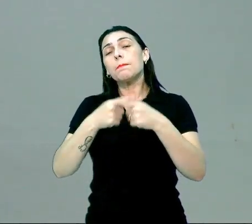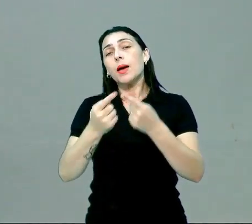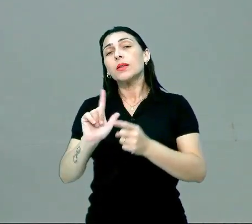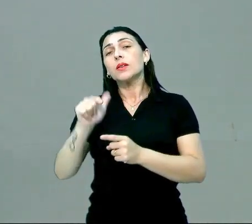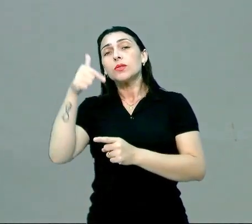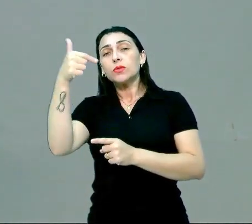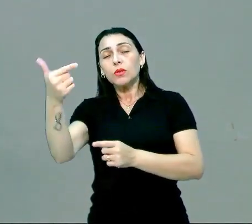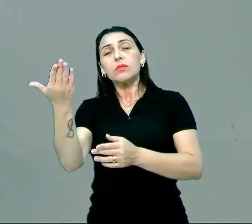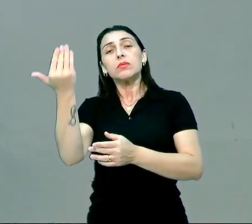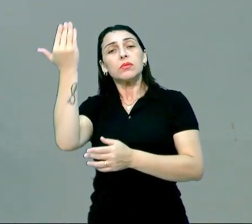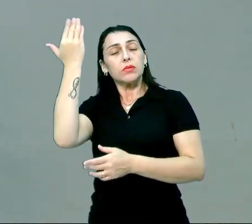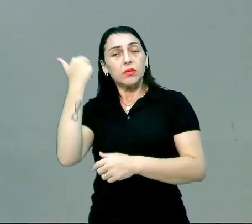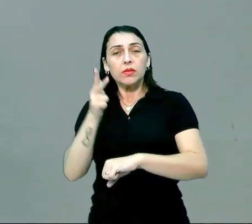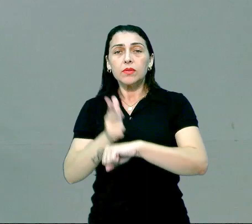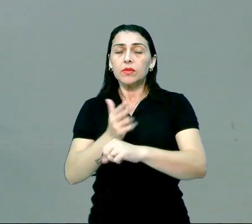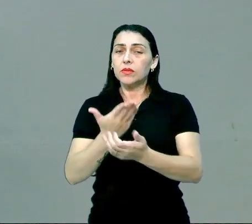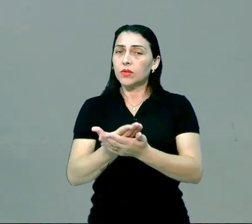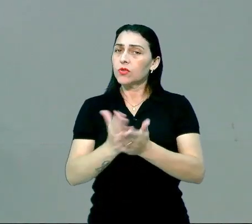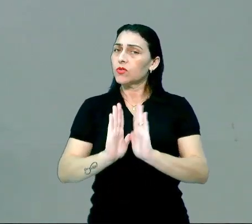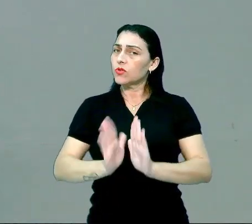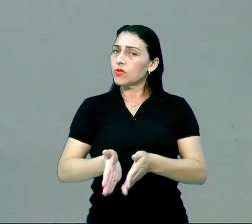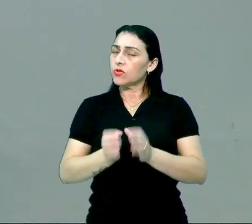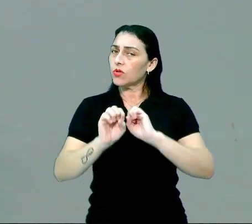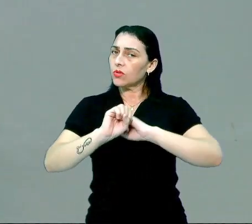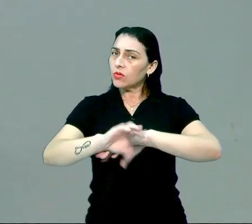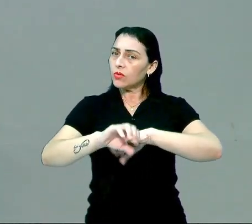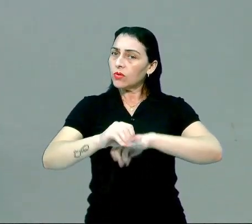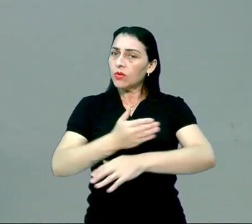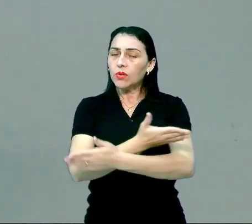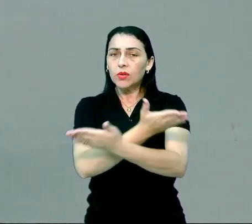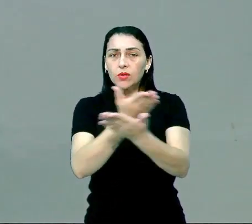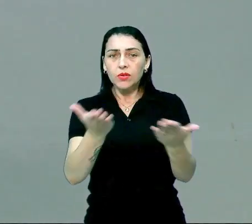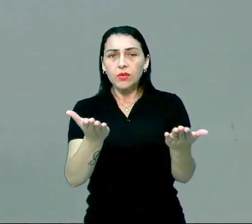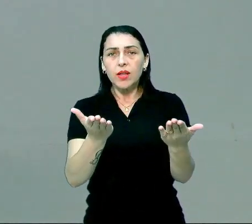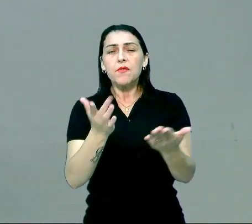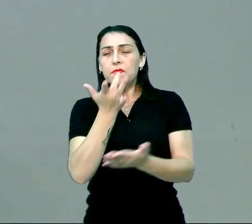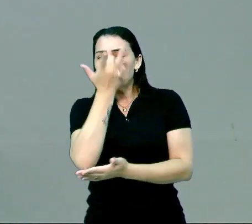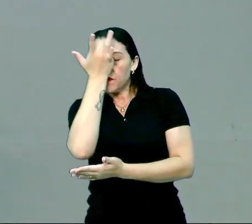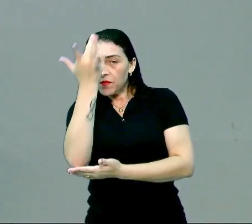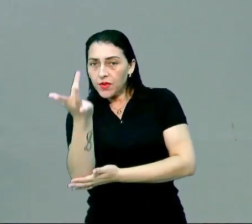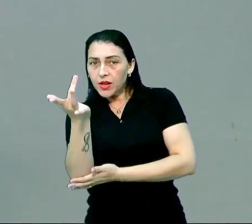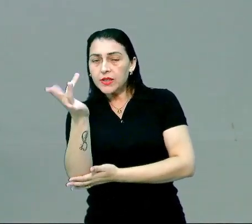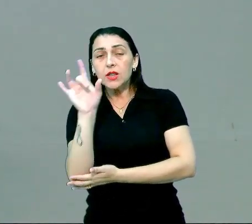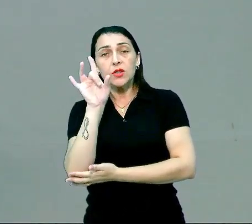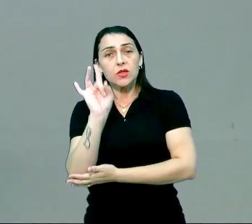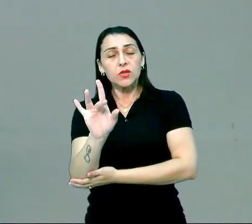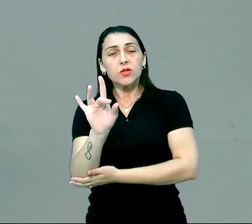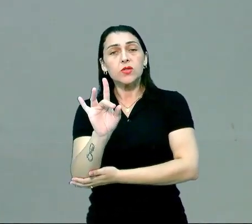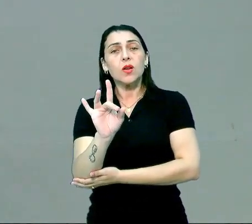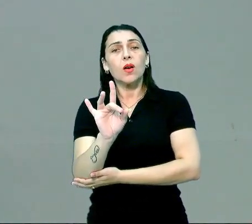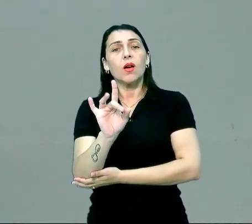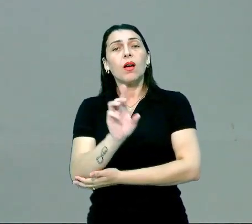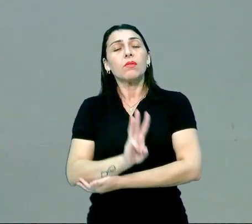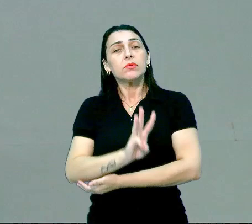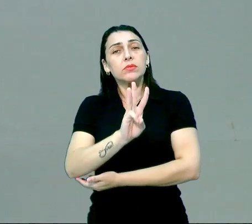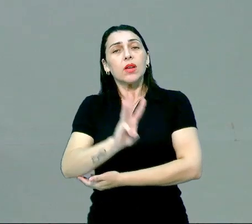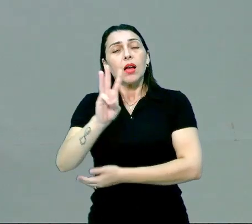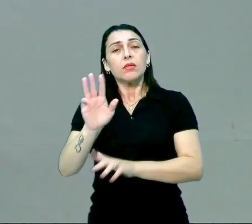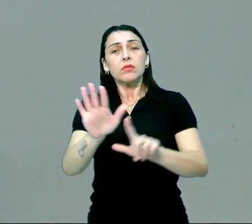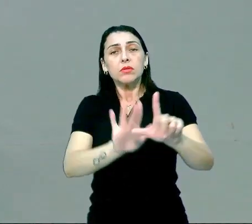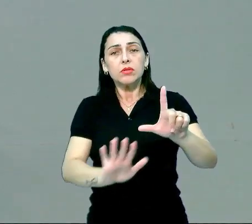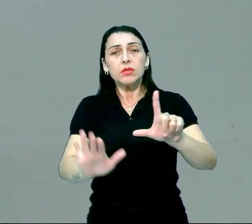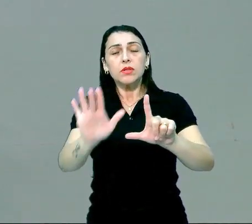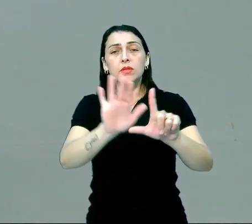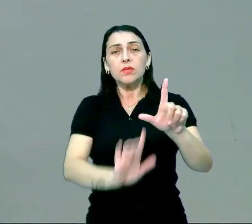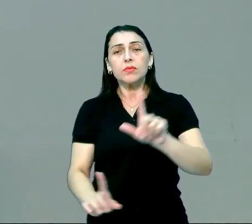inclusive as outras videoaulas que eu ministrei a todos vocês. E é muito fácil, é só acessar as nossas